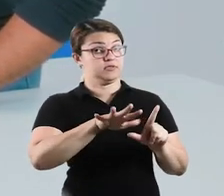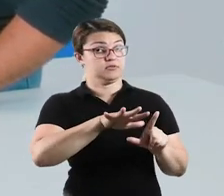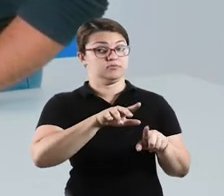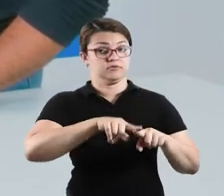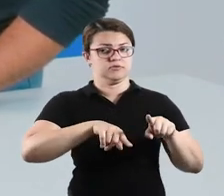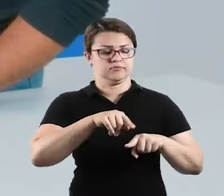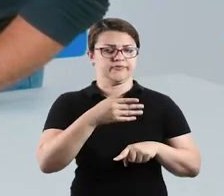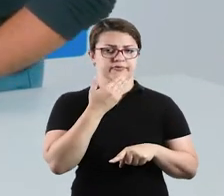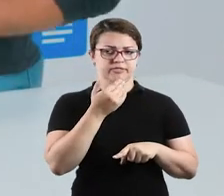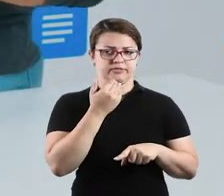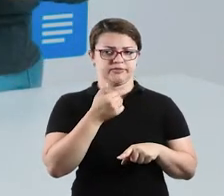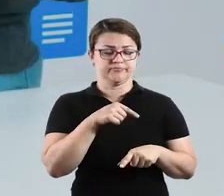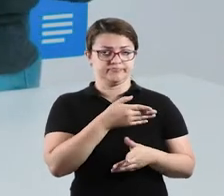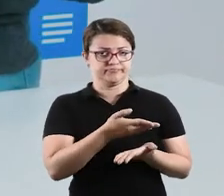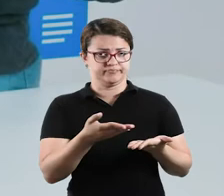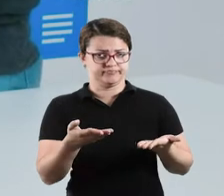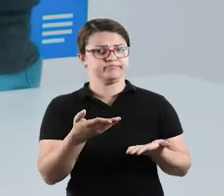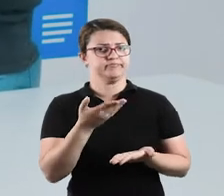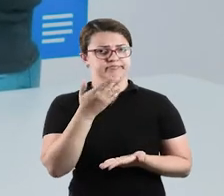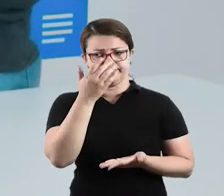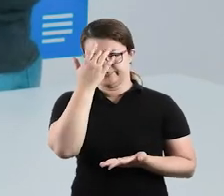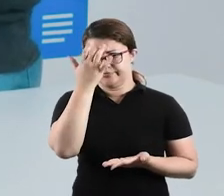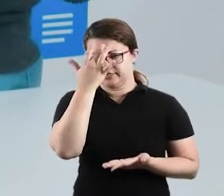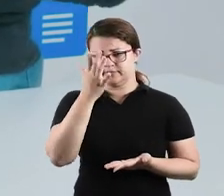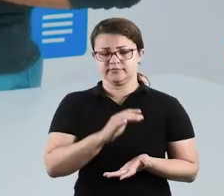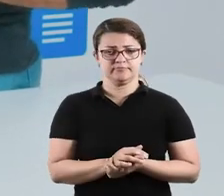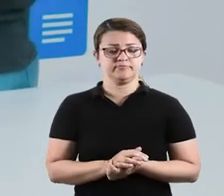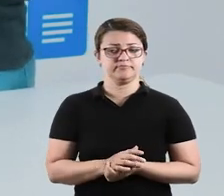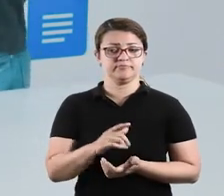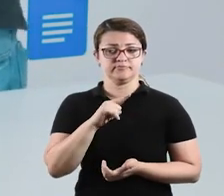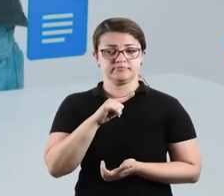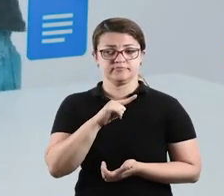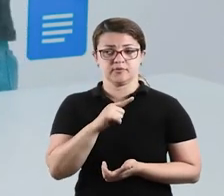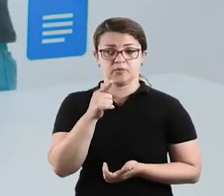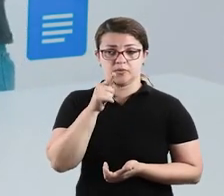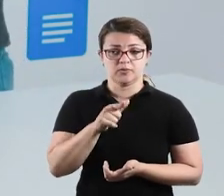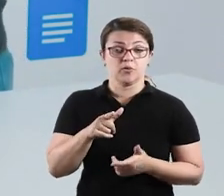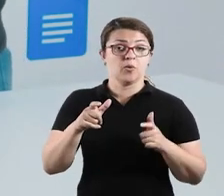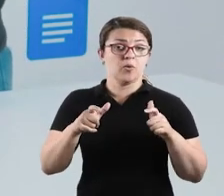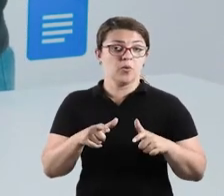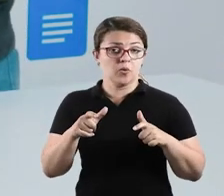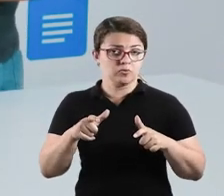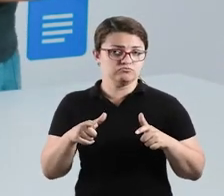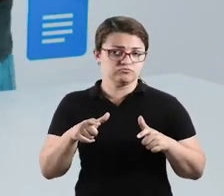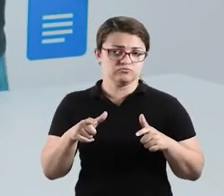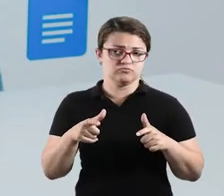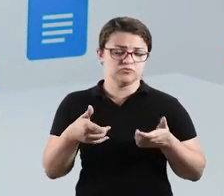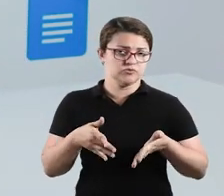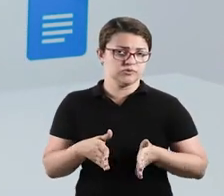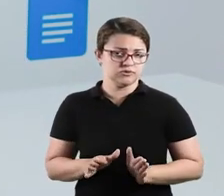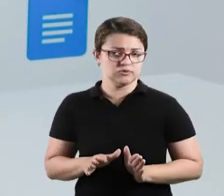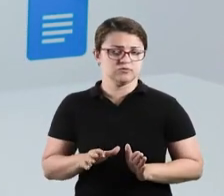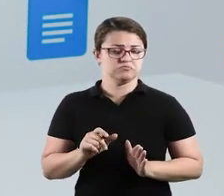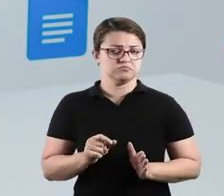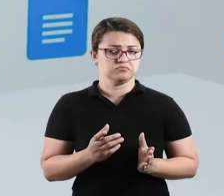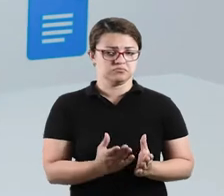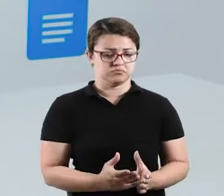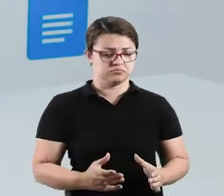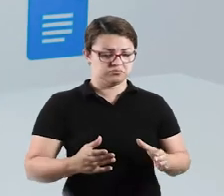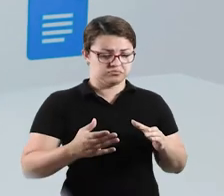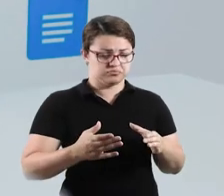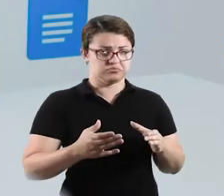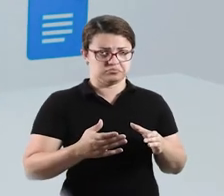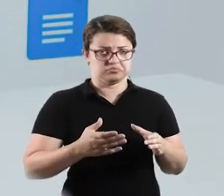Tranquilo, né? Aqui temos uma outra questão. Dependendo de onde você vem, né? Isso para você é um